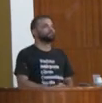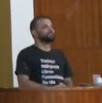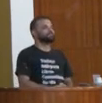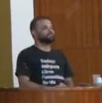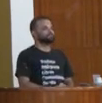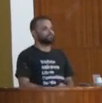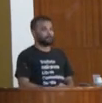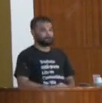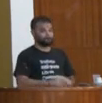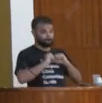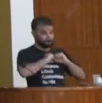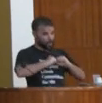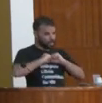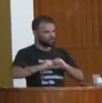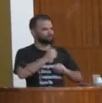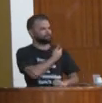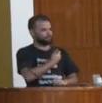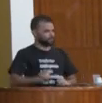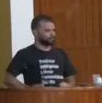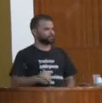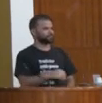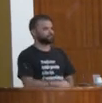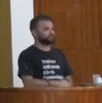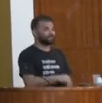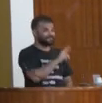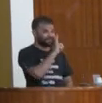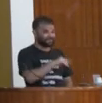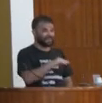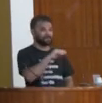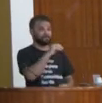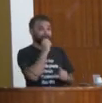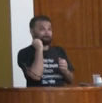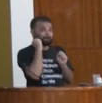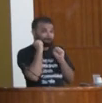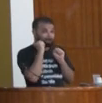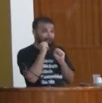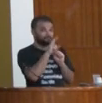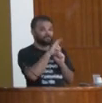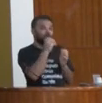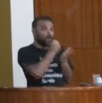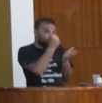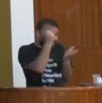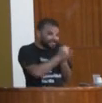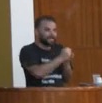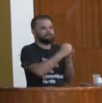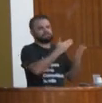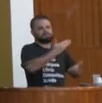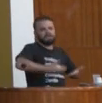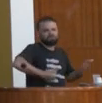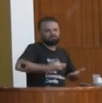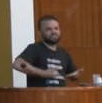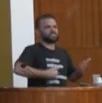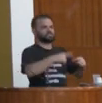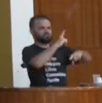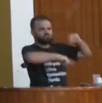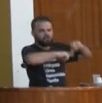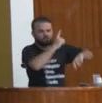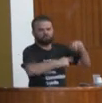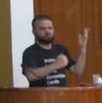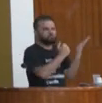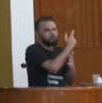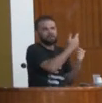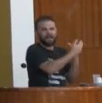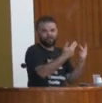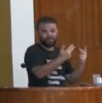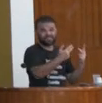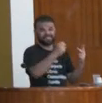o poder público só vai poder contratar serviços e produtos de